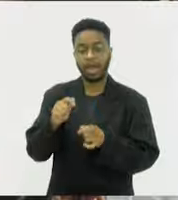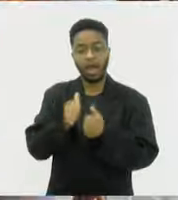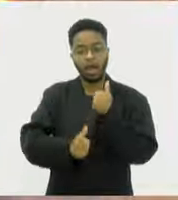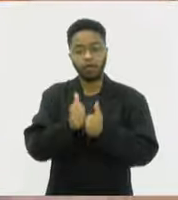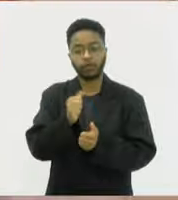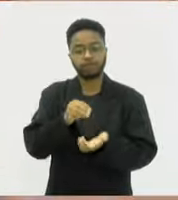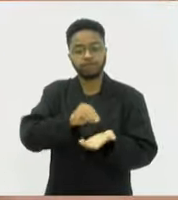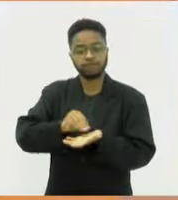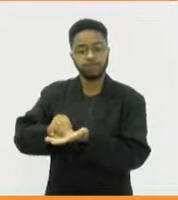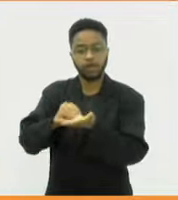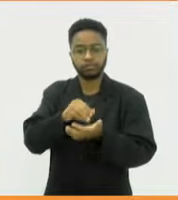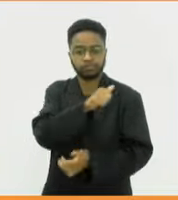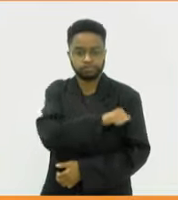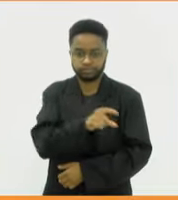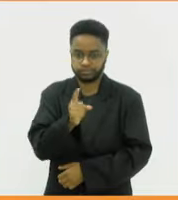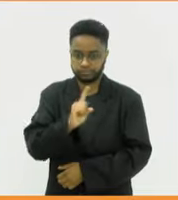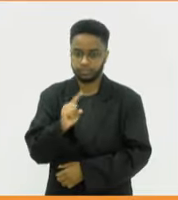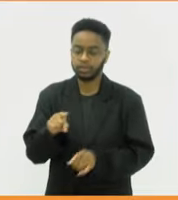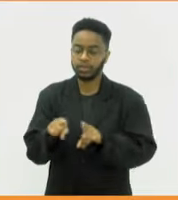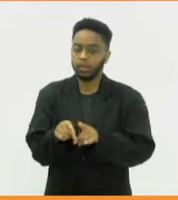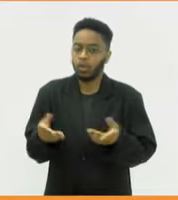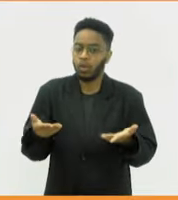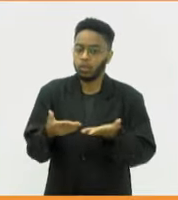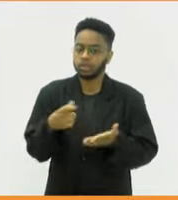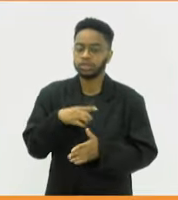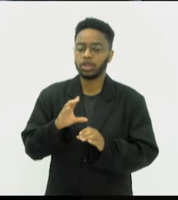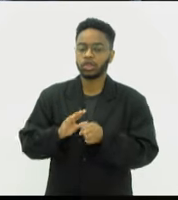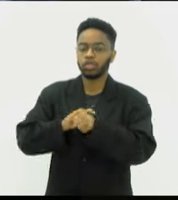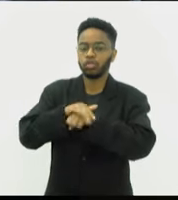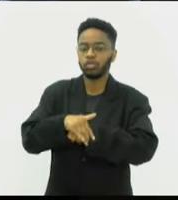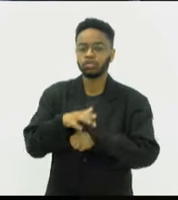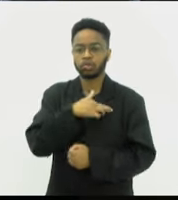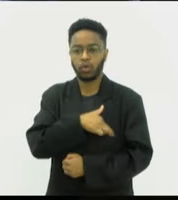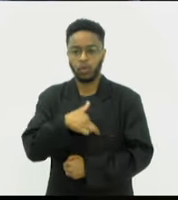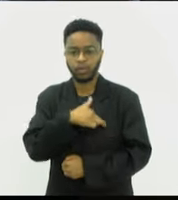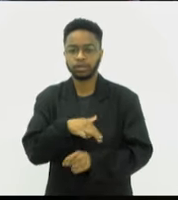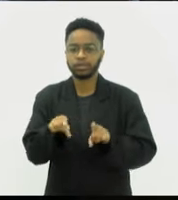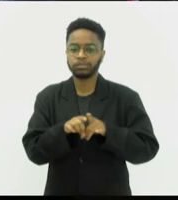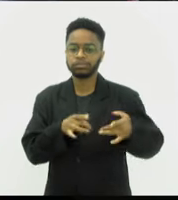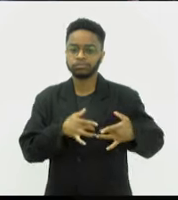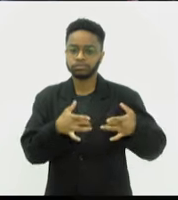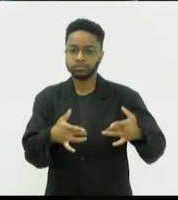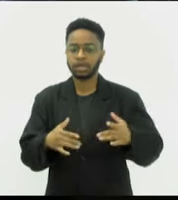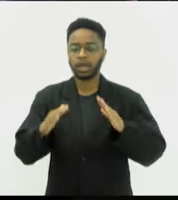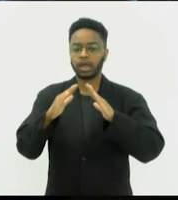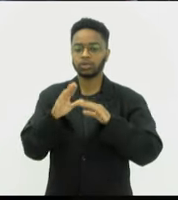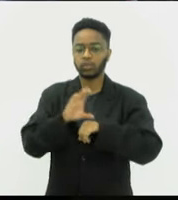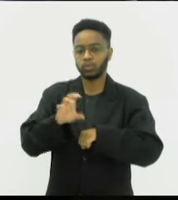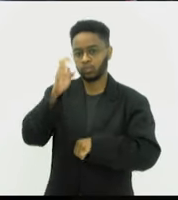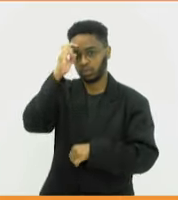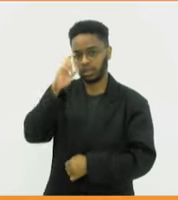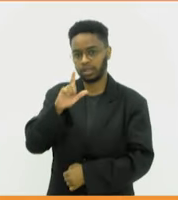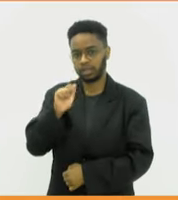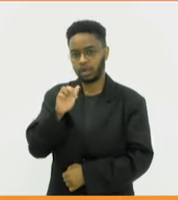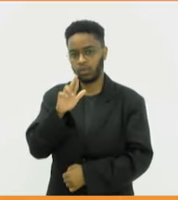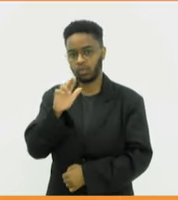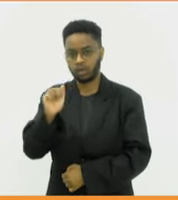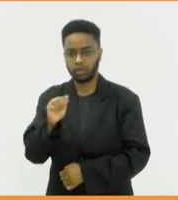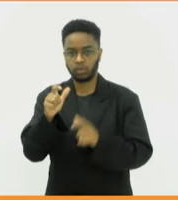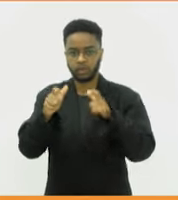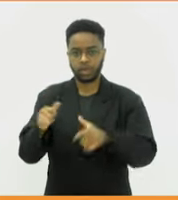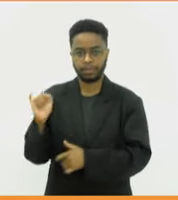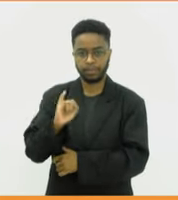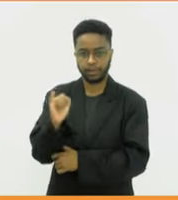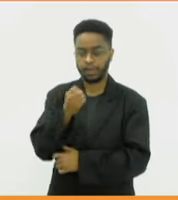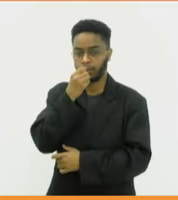fluminenses. Hoje tem noite romântica e solidária na Casa de Cultura Laura Alvim, em Ipanema. O Bom Dia